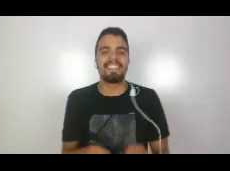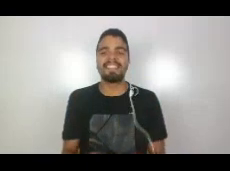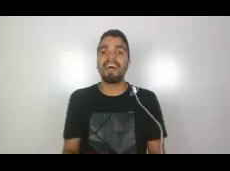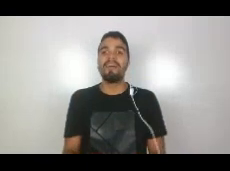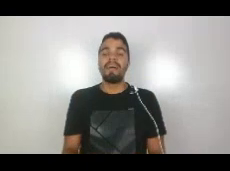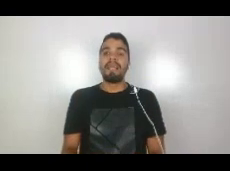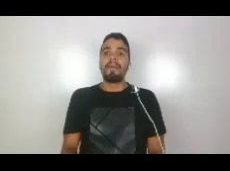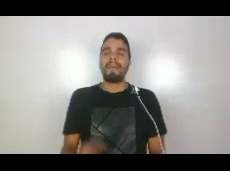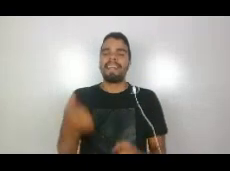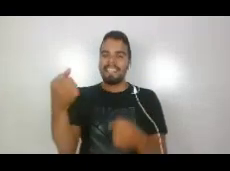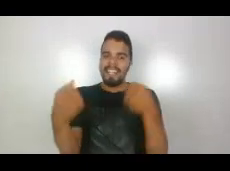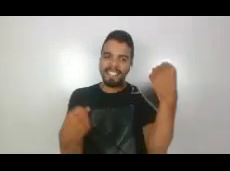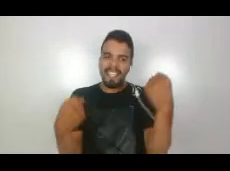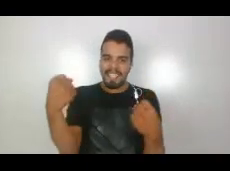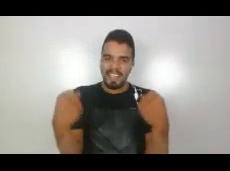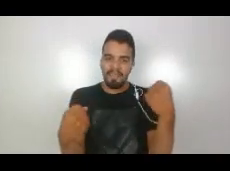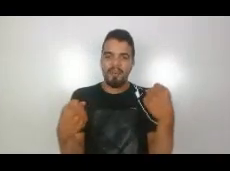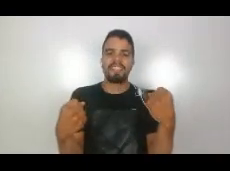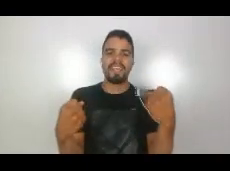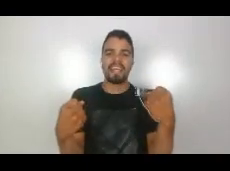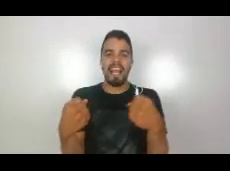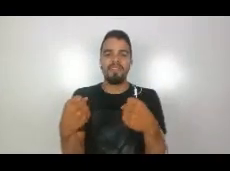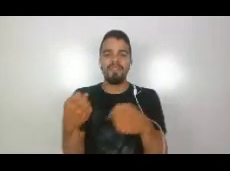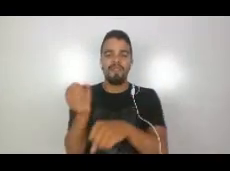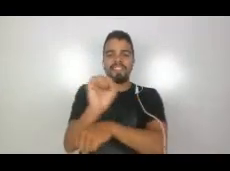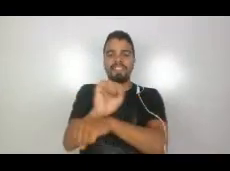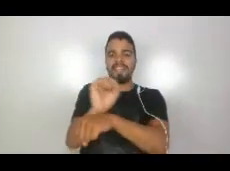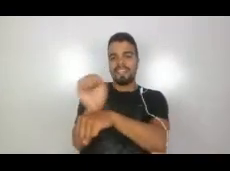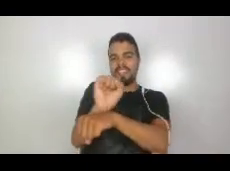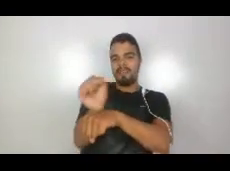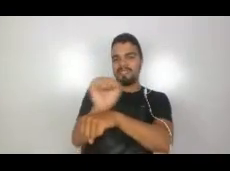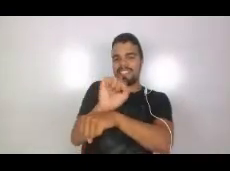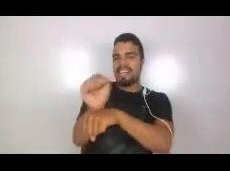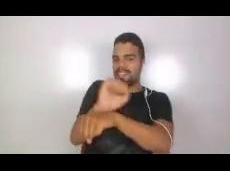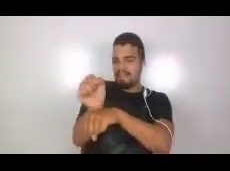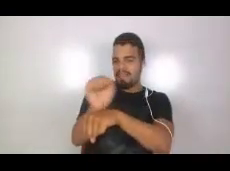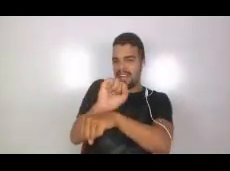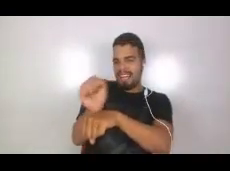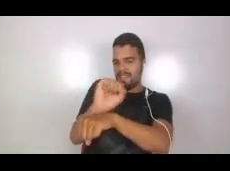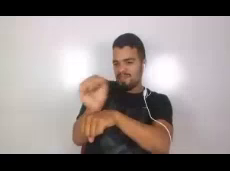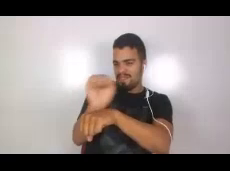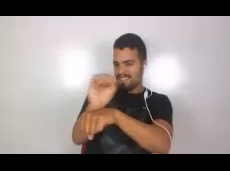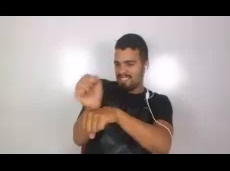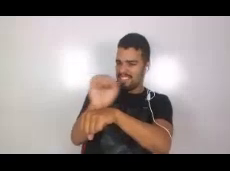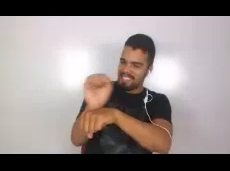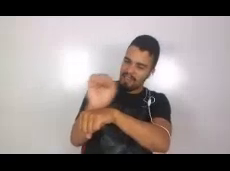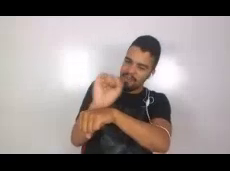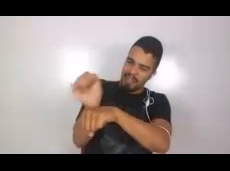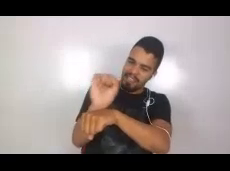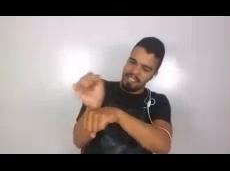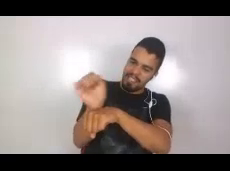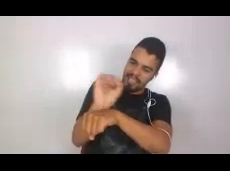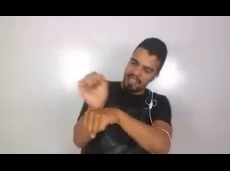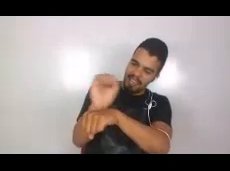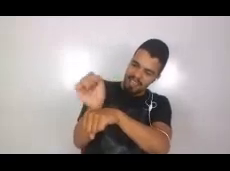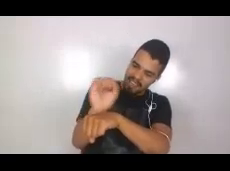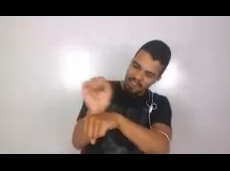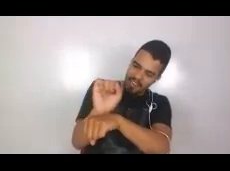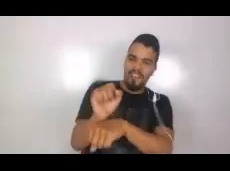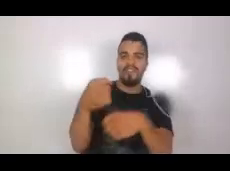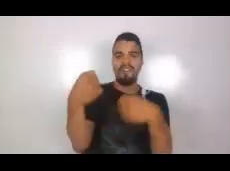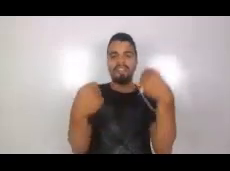bicicleta, este sinal. Mas esse daqui pode ser carro ou esse daqui, que é o sinal, né? Para carro, ó. Sinal para carro. Esse